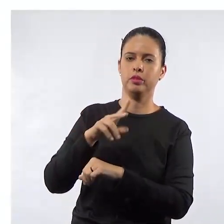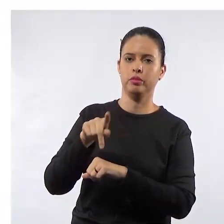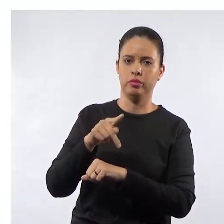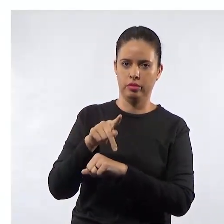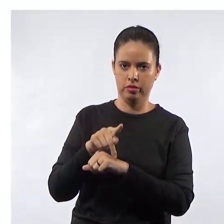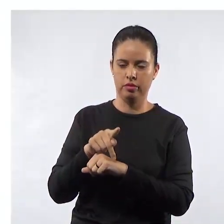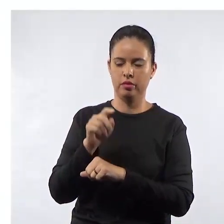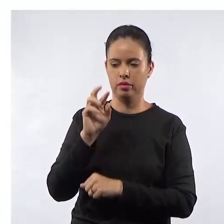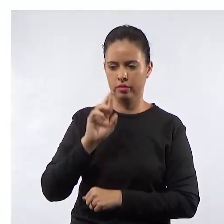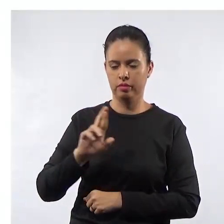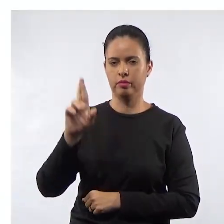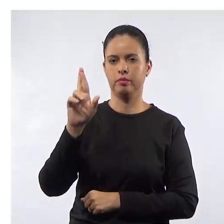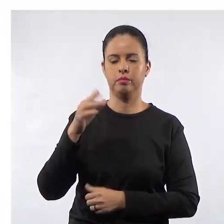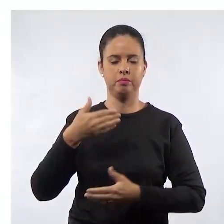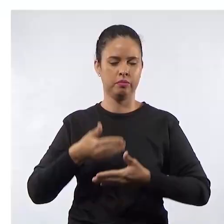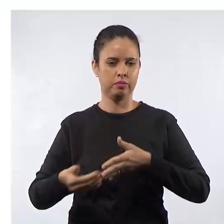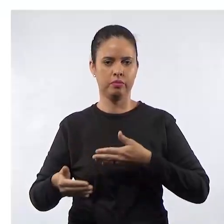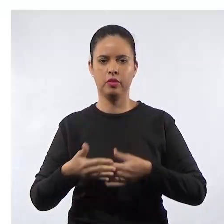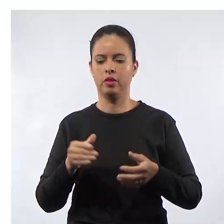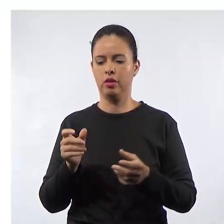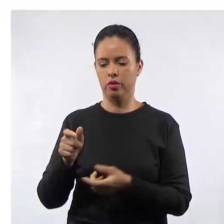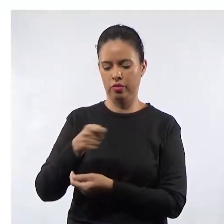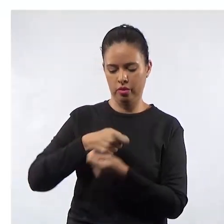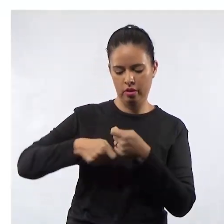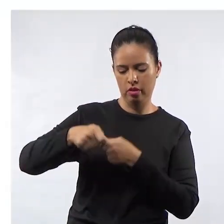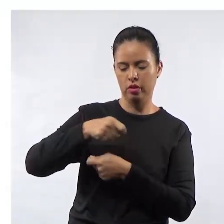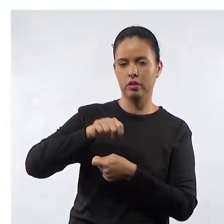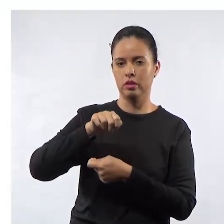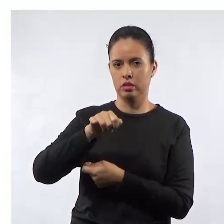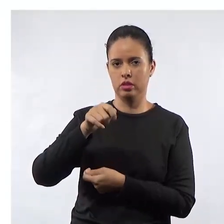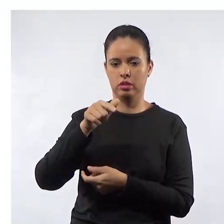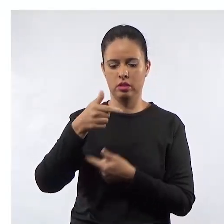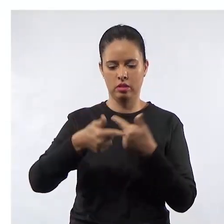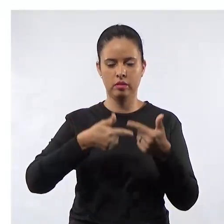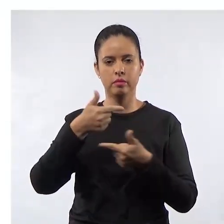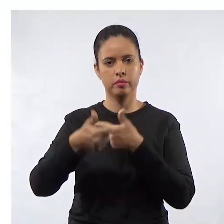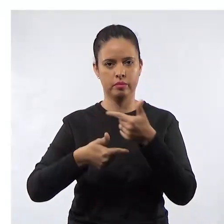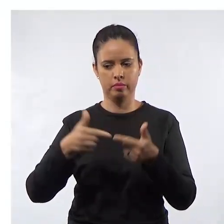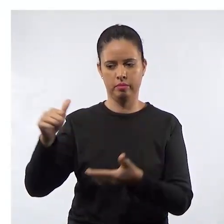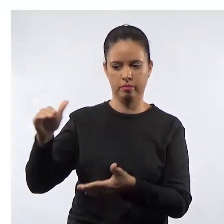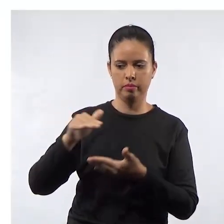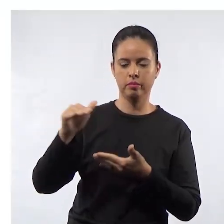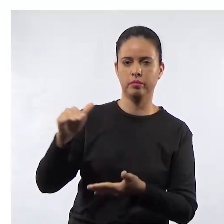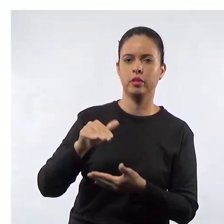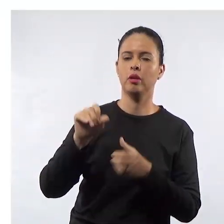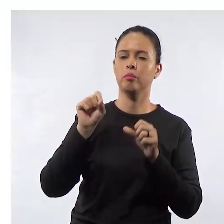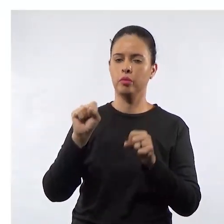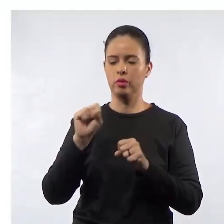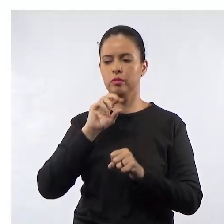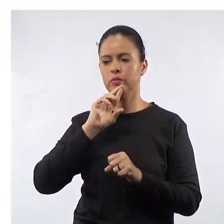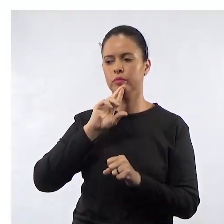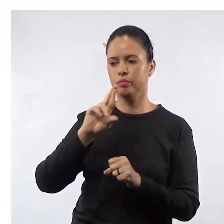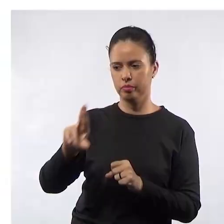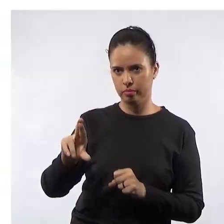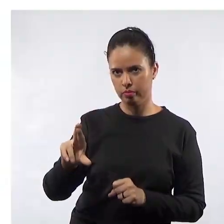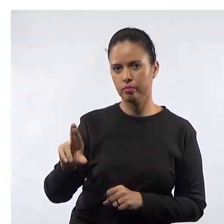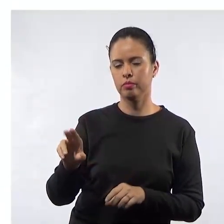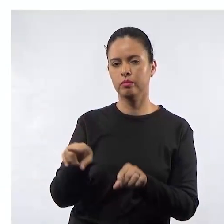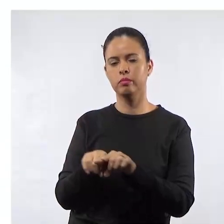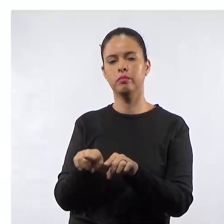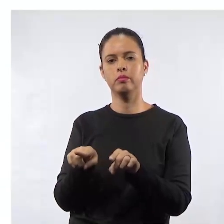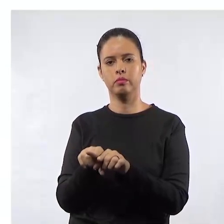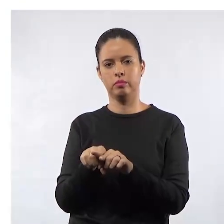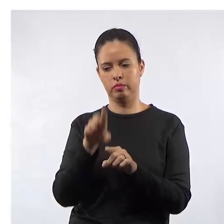Então, a depender do negócio, se vocês estiverem trabalhando aí como importadores, por exemplo, vocês podem estar aí respondendo de